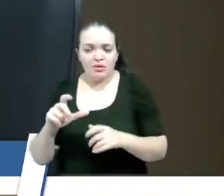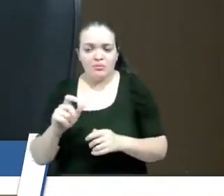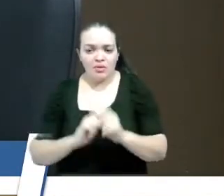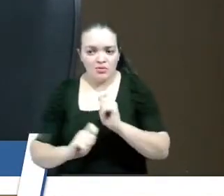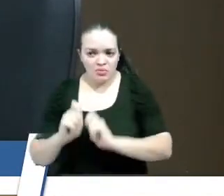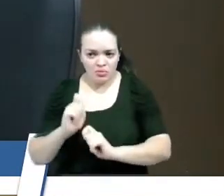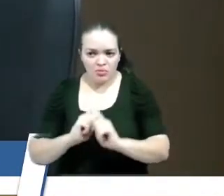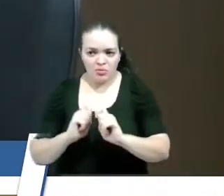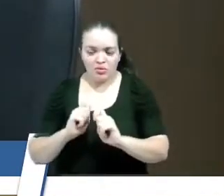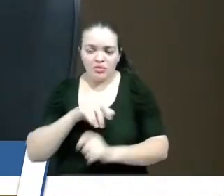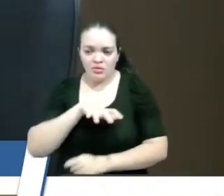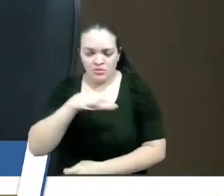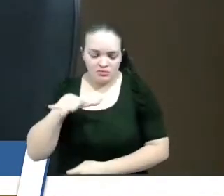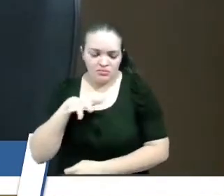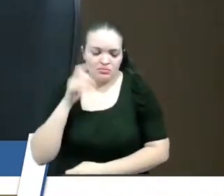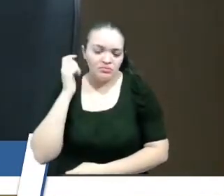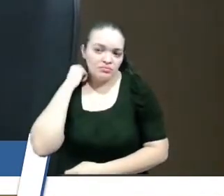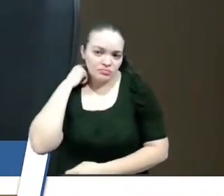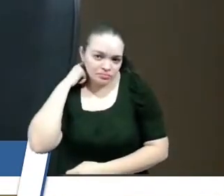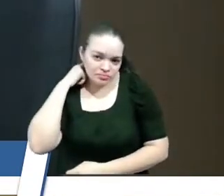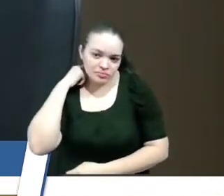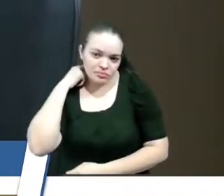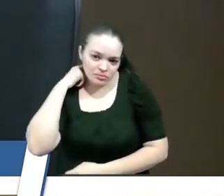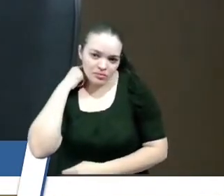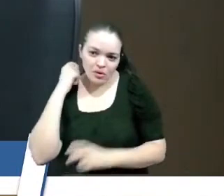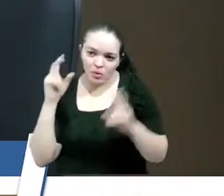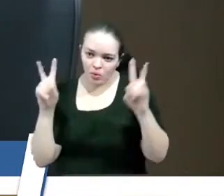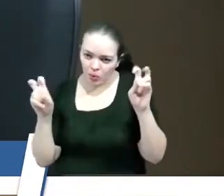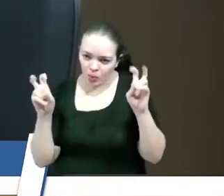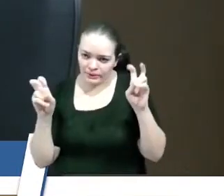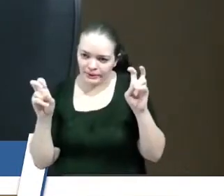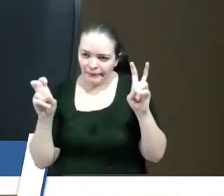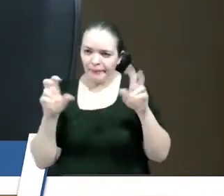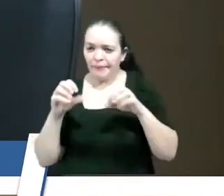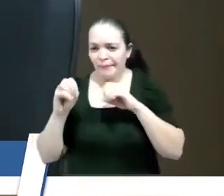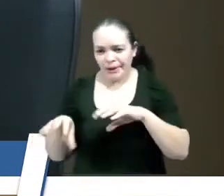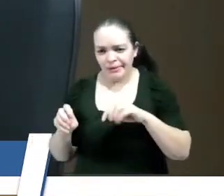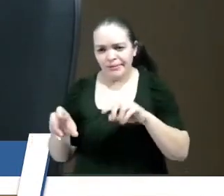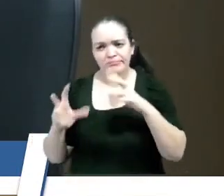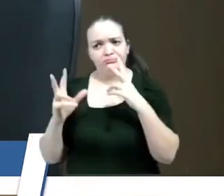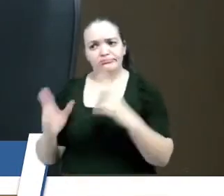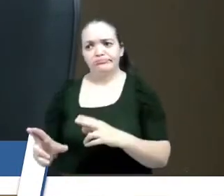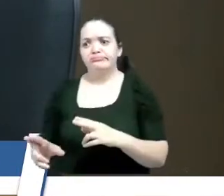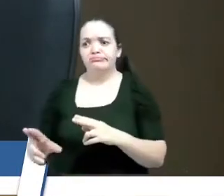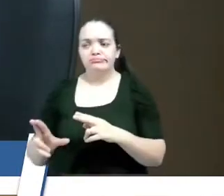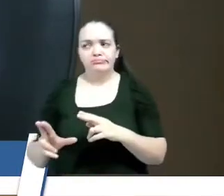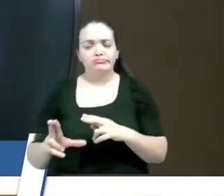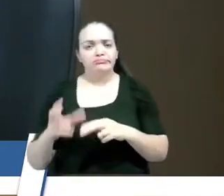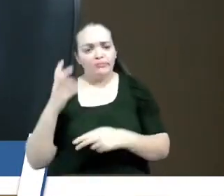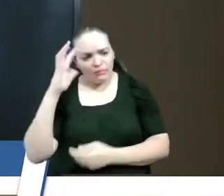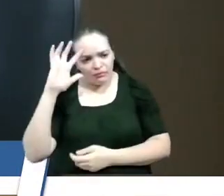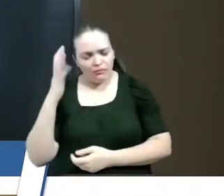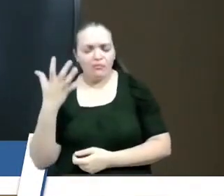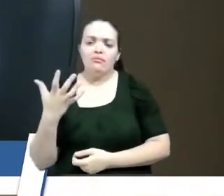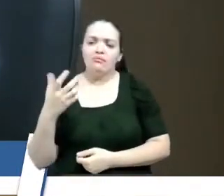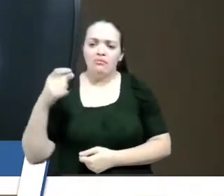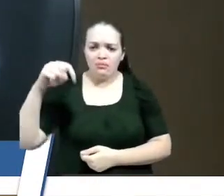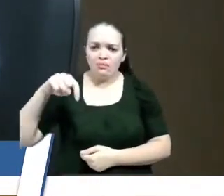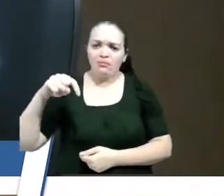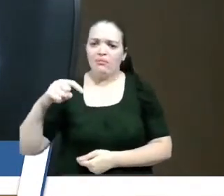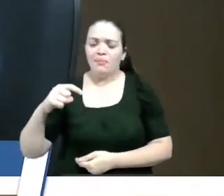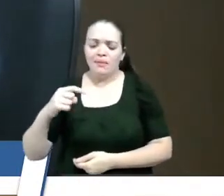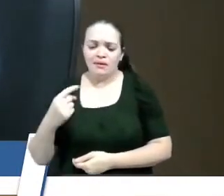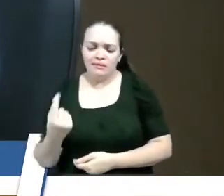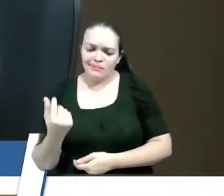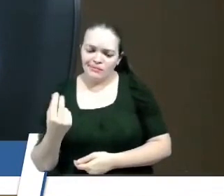global. Na questão da educação, da mesma forma. Está tendo... Aqui é o valor que foi